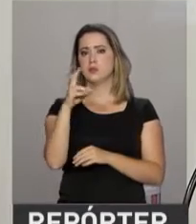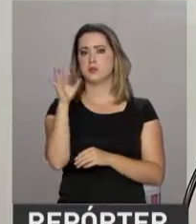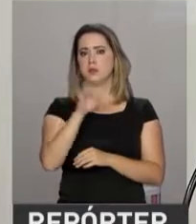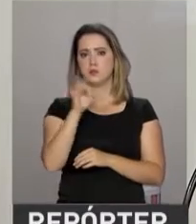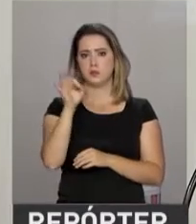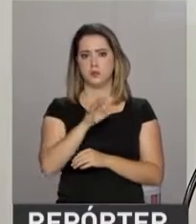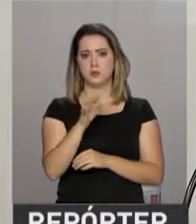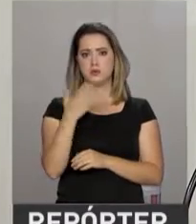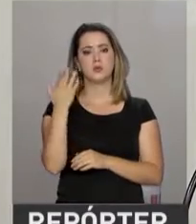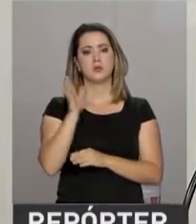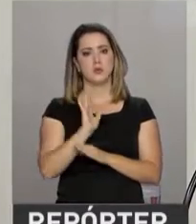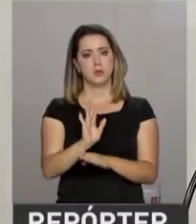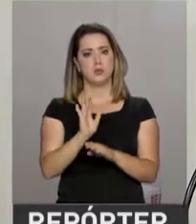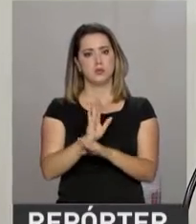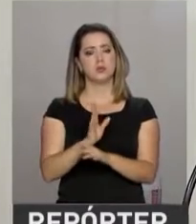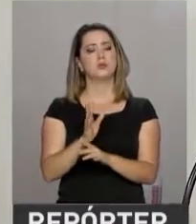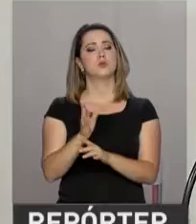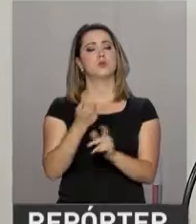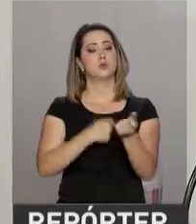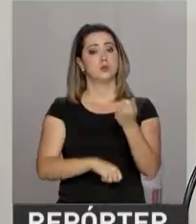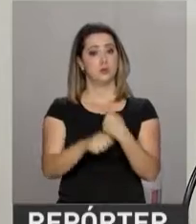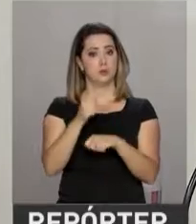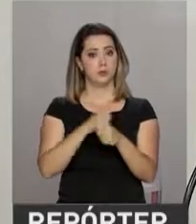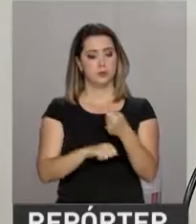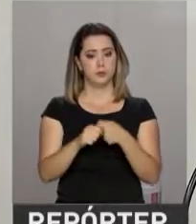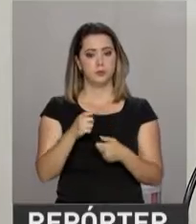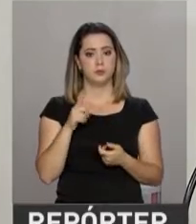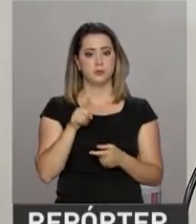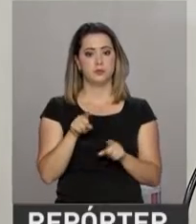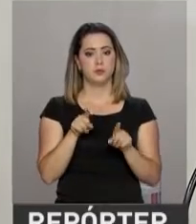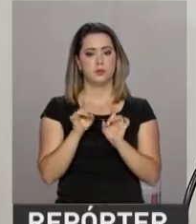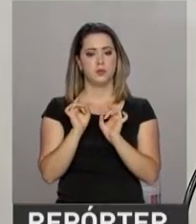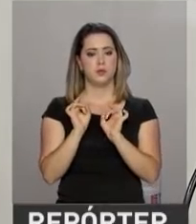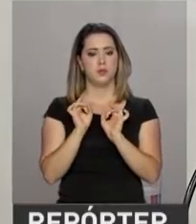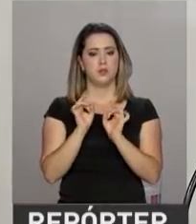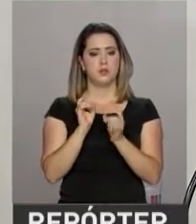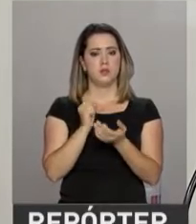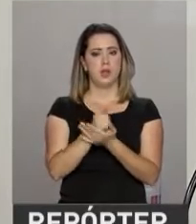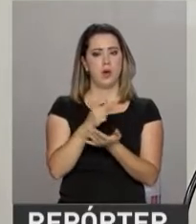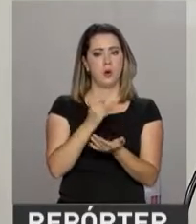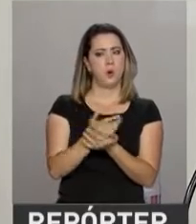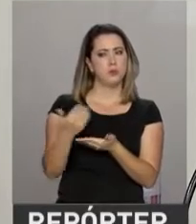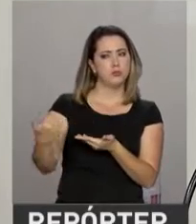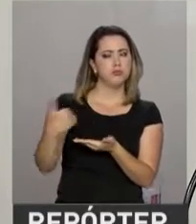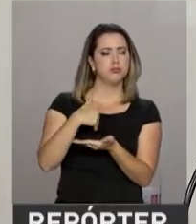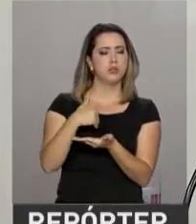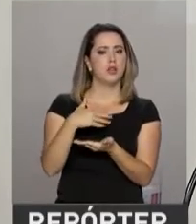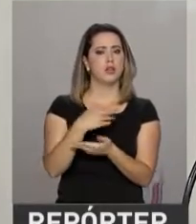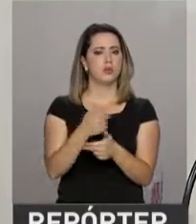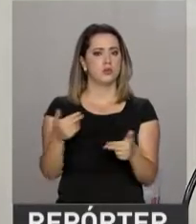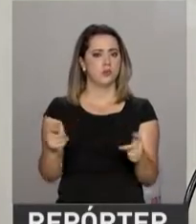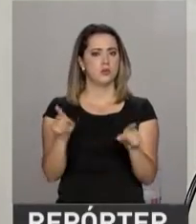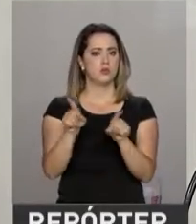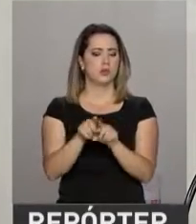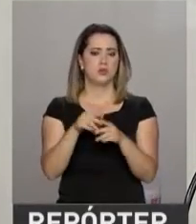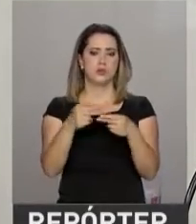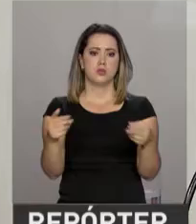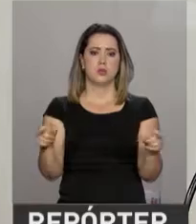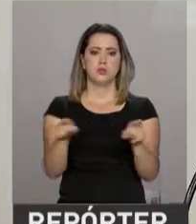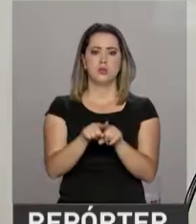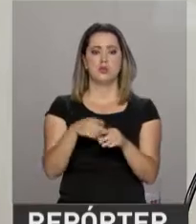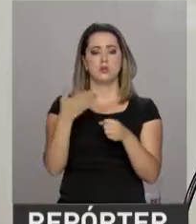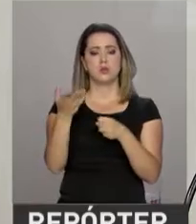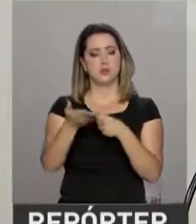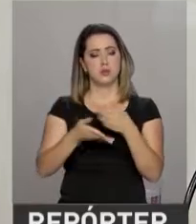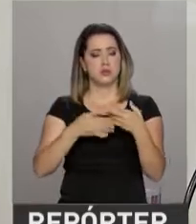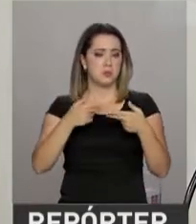ela ajuda a atividade. E a importação, como a importação é basicamente composta por bens